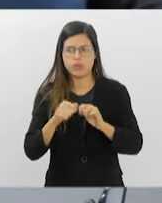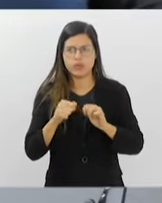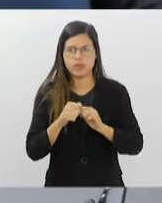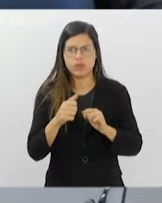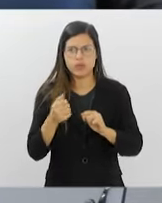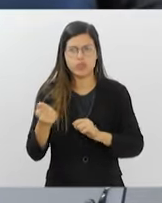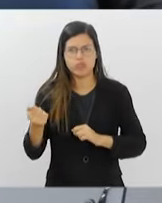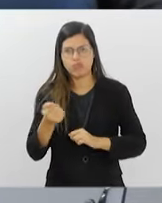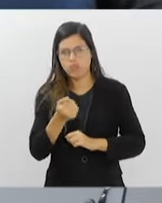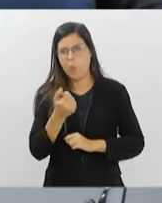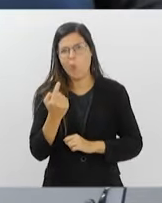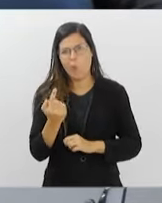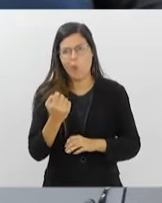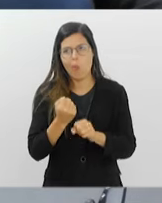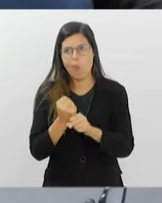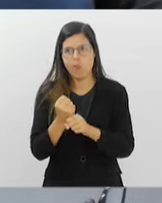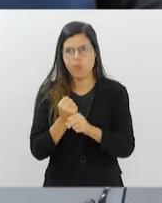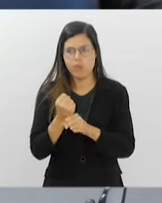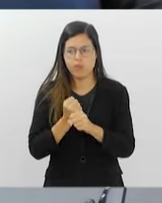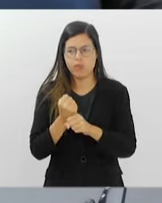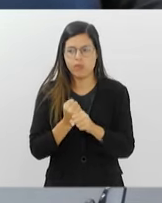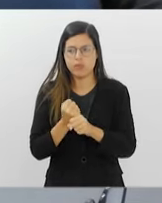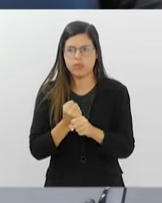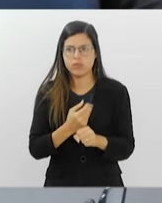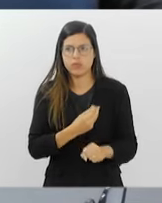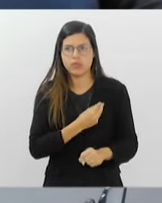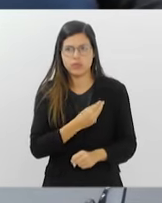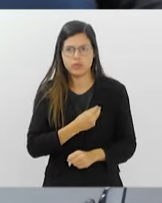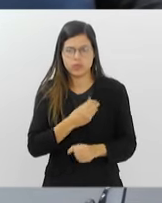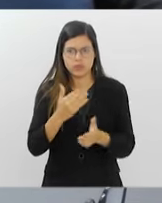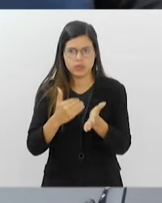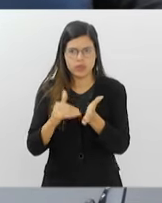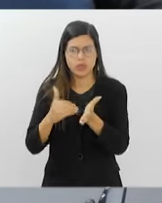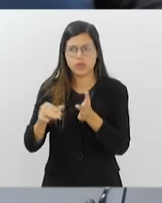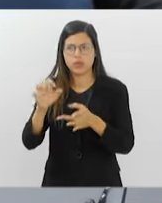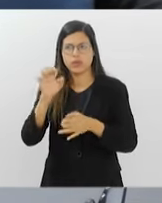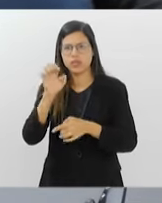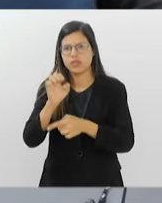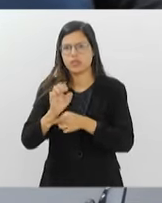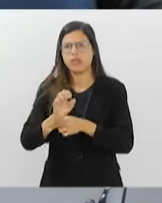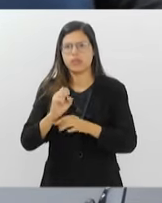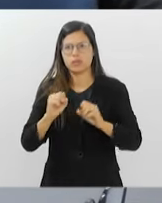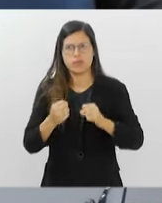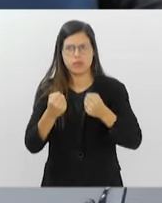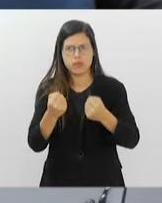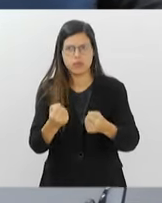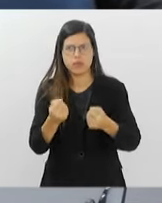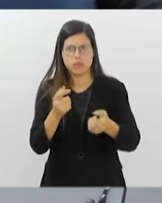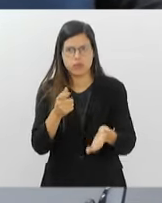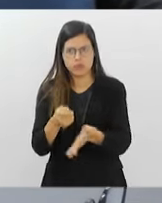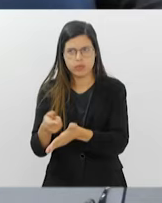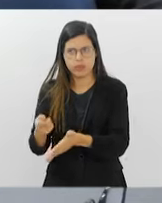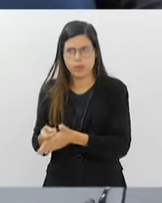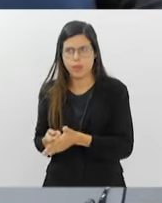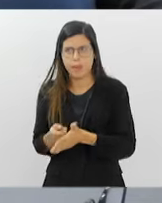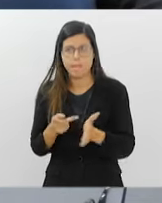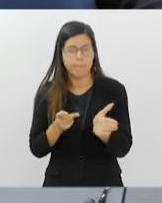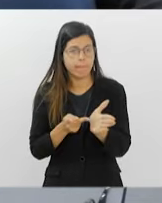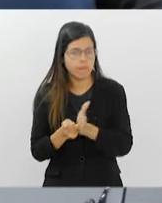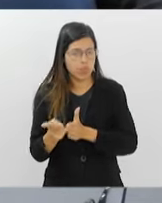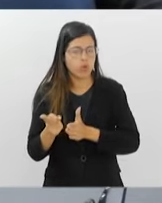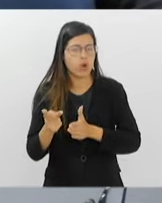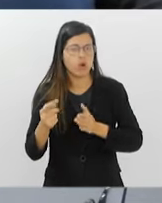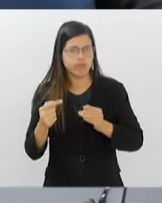de existência é a primeira Secretaria de Estado de Defesa do Consumidor pura constituída por lei no